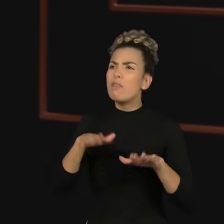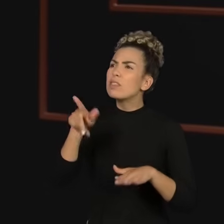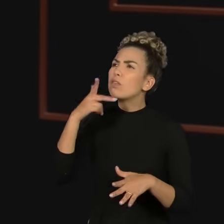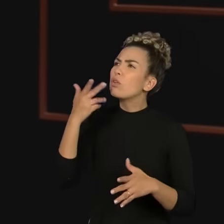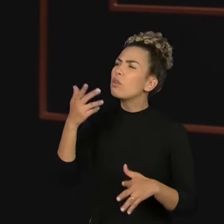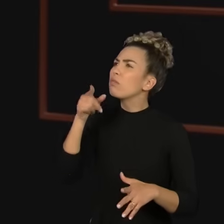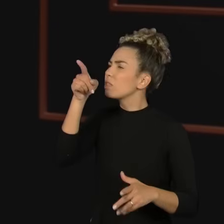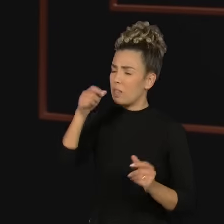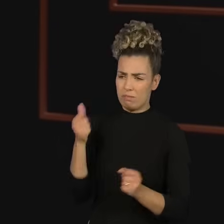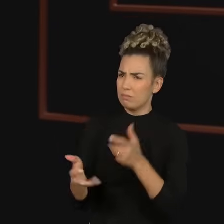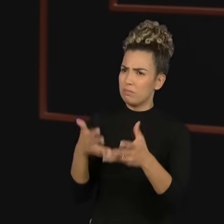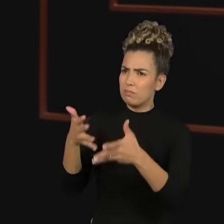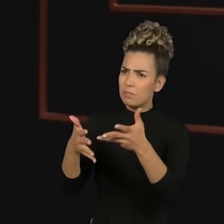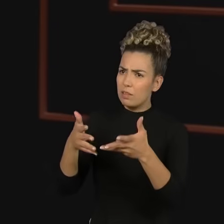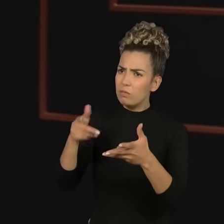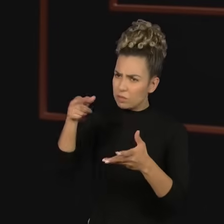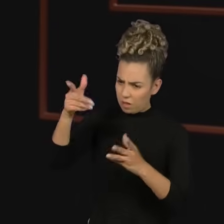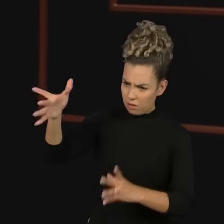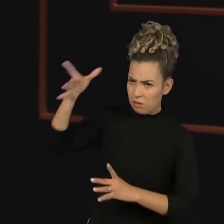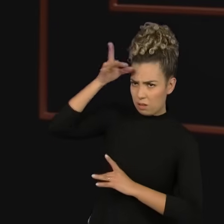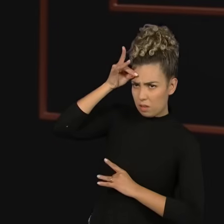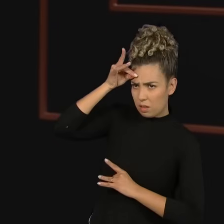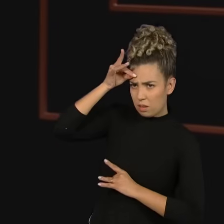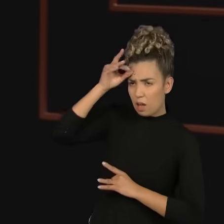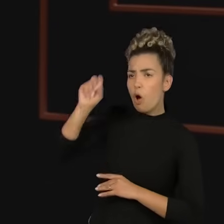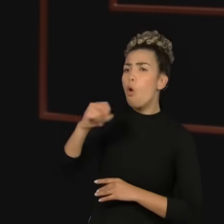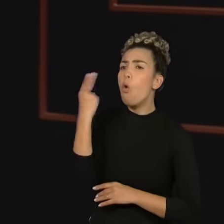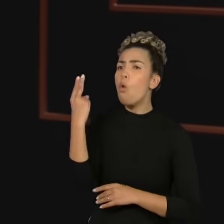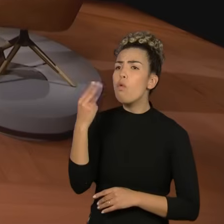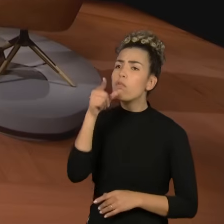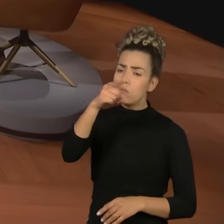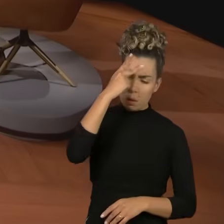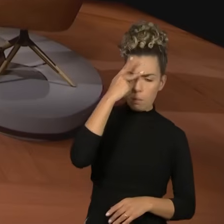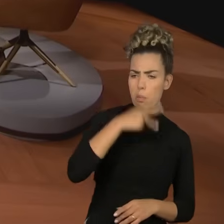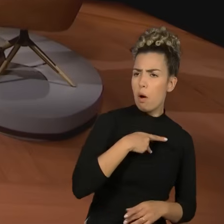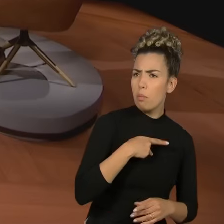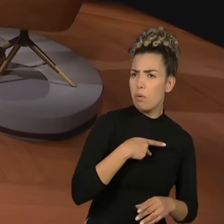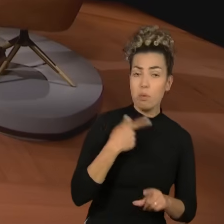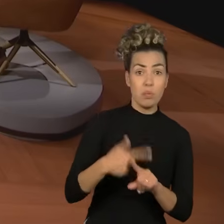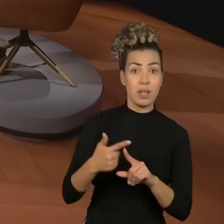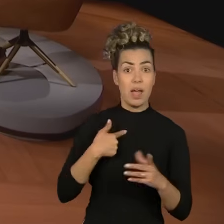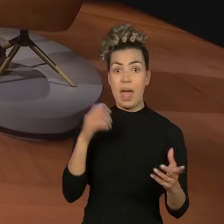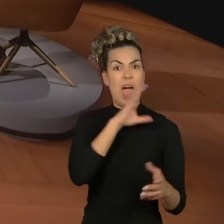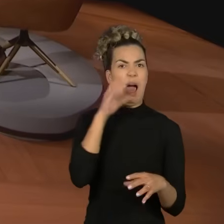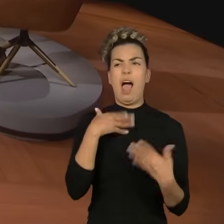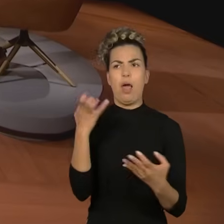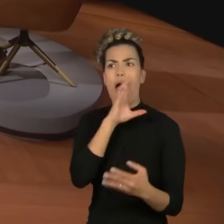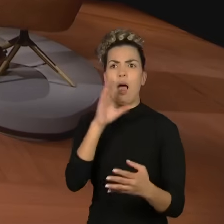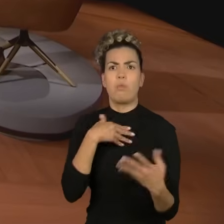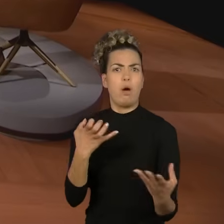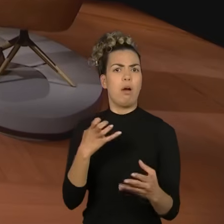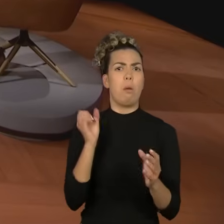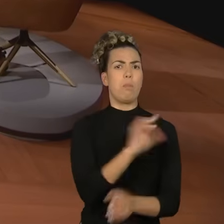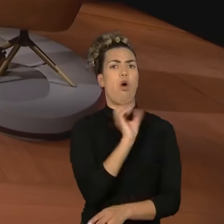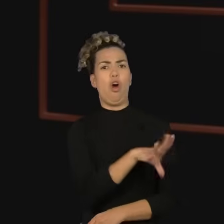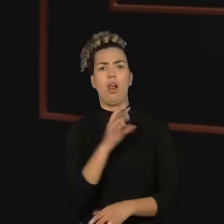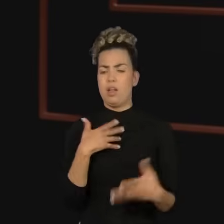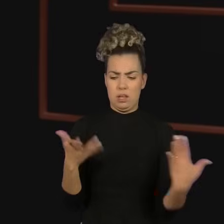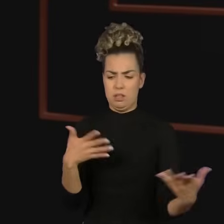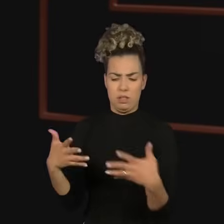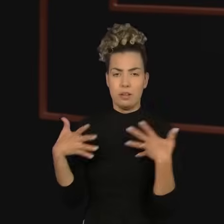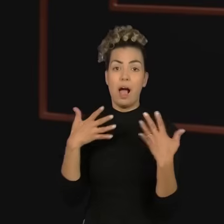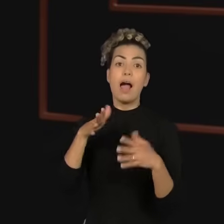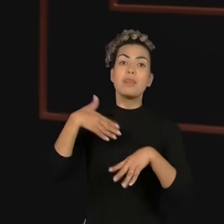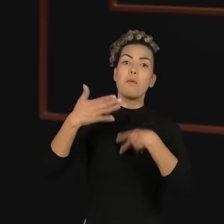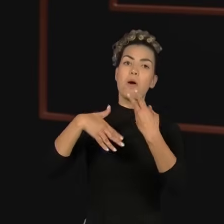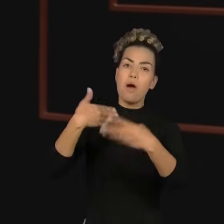você, que eu ia fazer bem rápido para sair para ir embora. Mas depois eu fui dominando. Tem uma coisa de prática também,